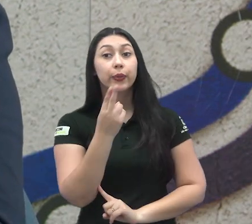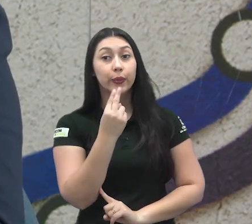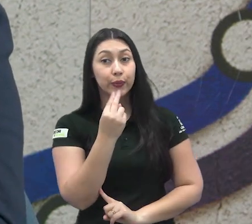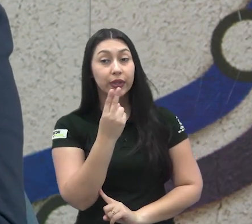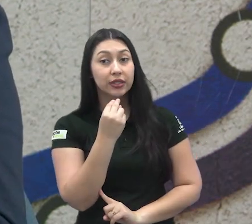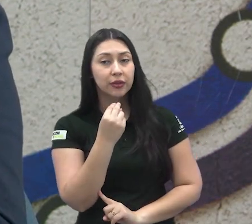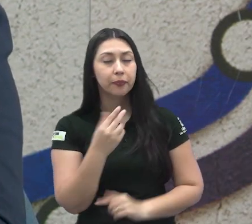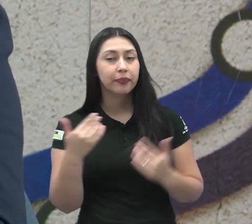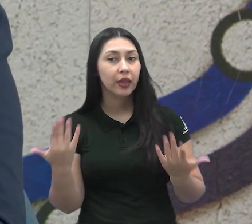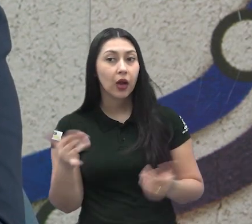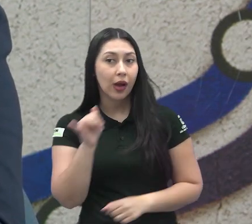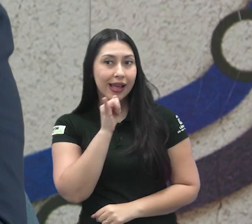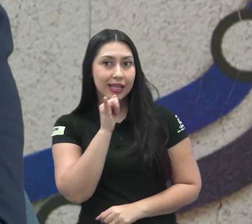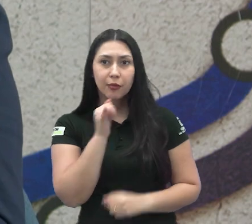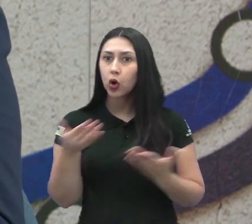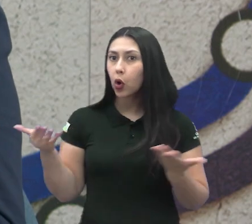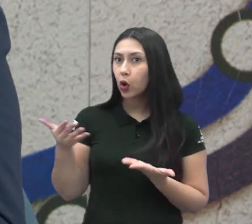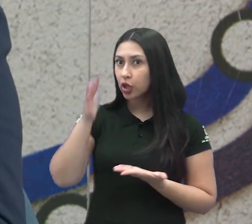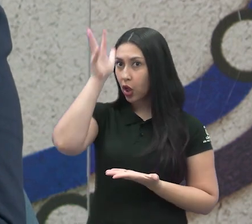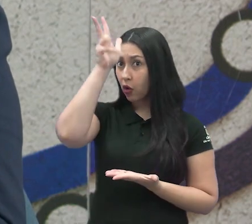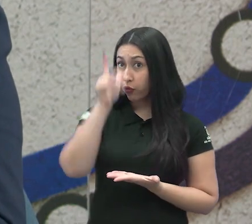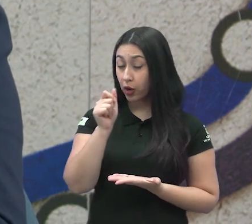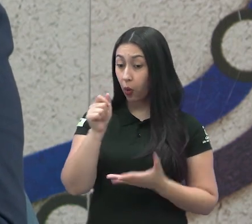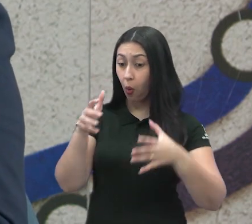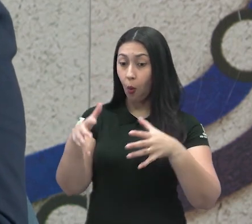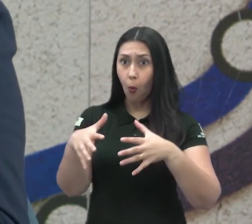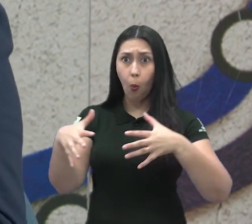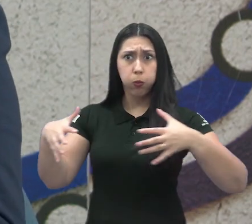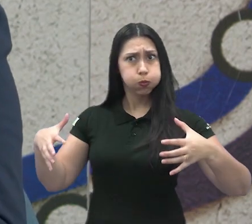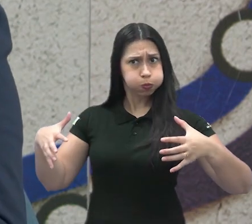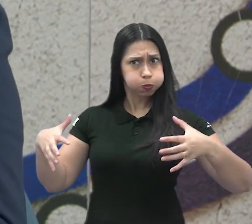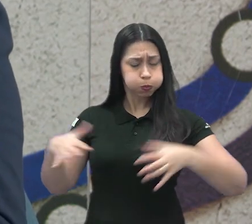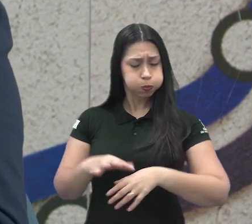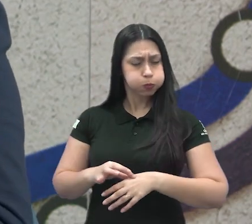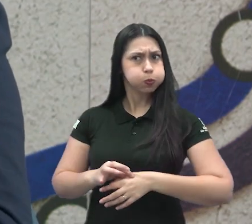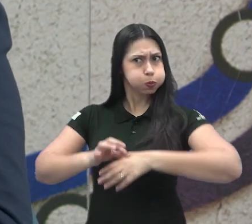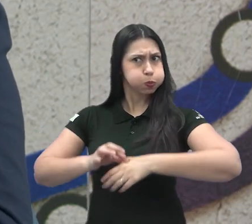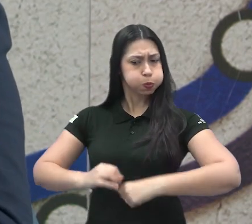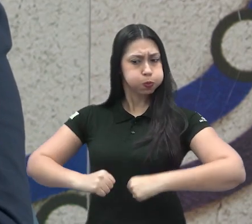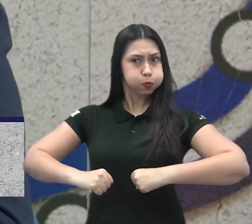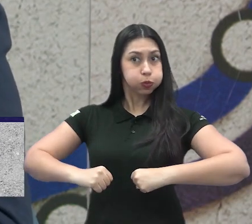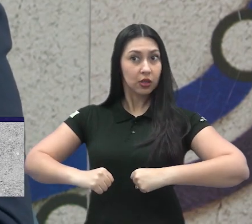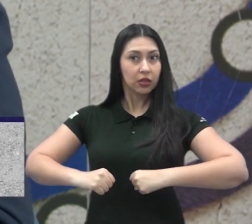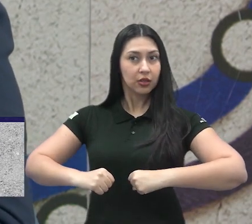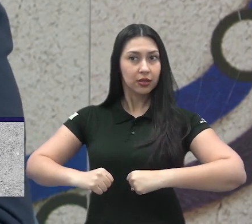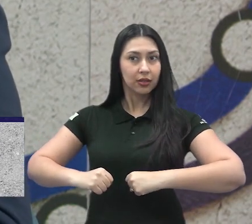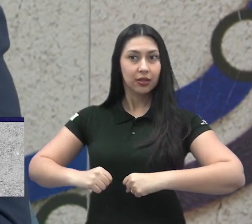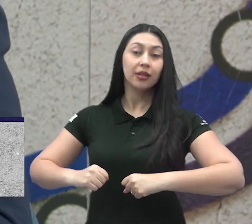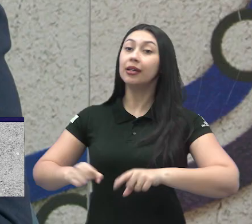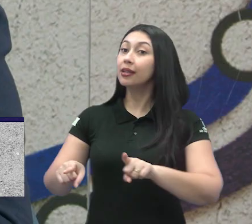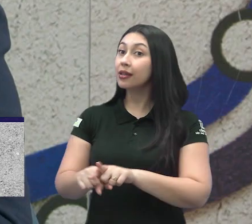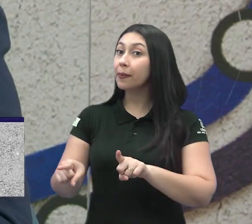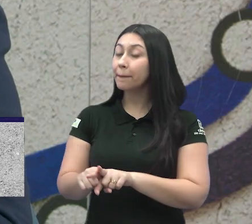Então, os frangos hoje, eles são muito maiores, eles têm mais carne, né? E são